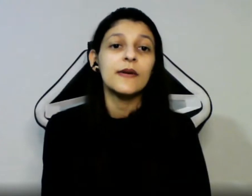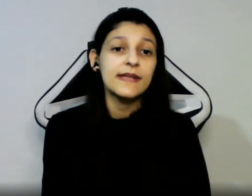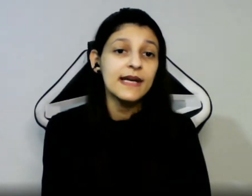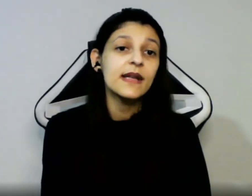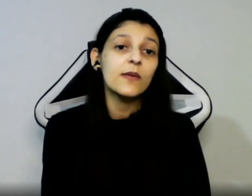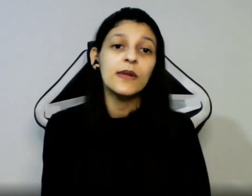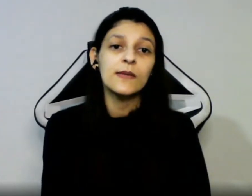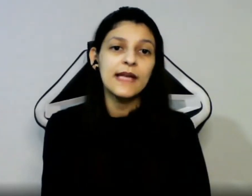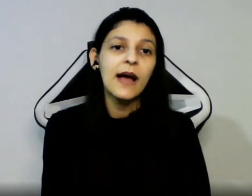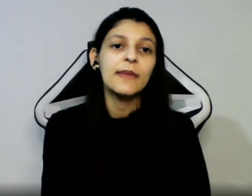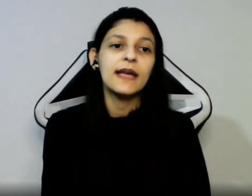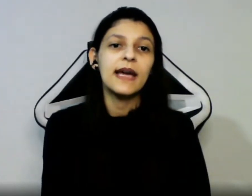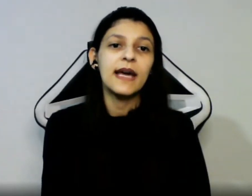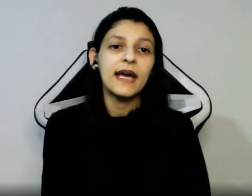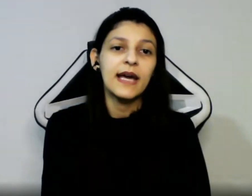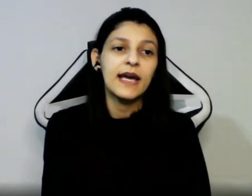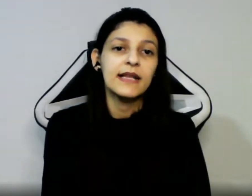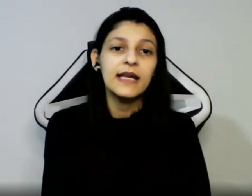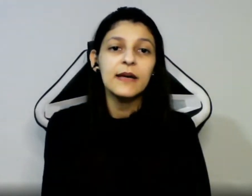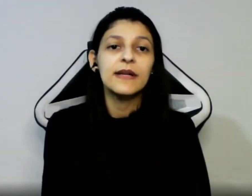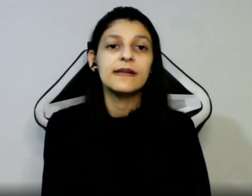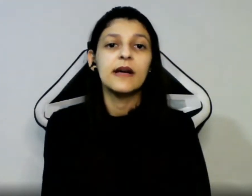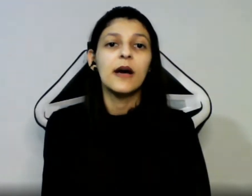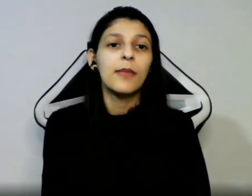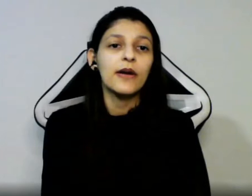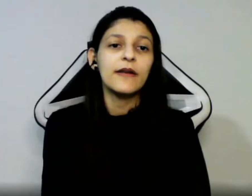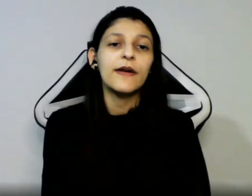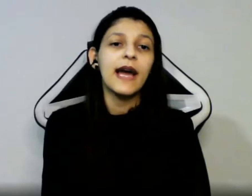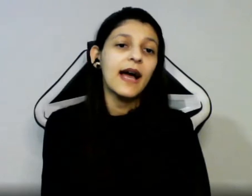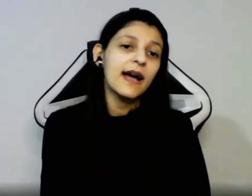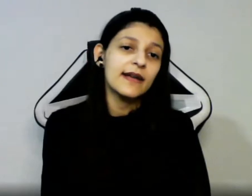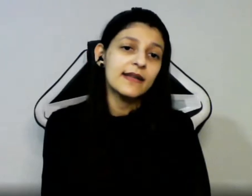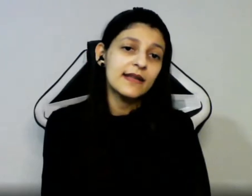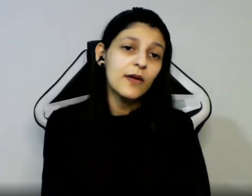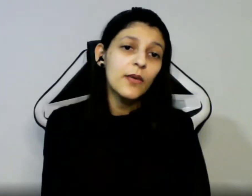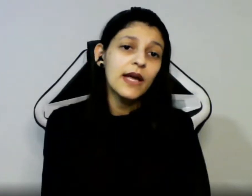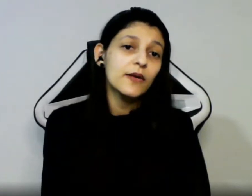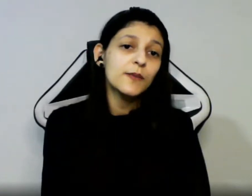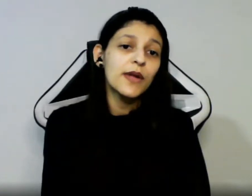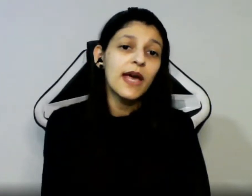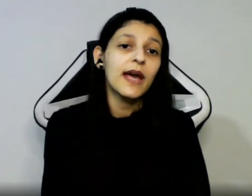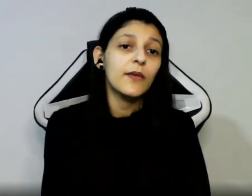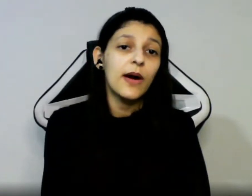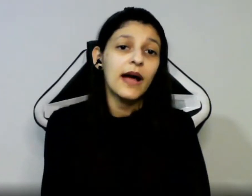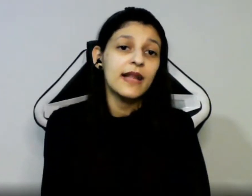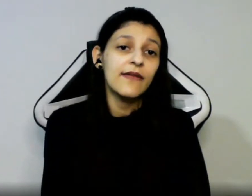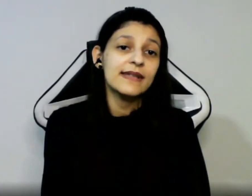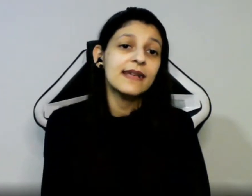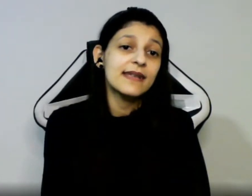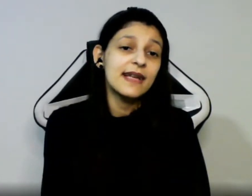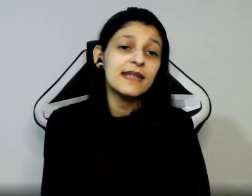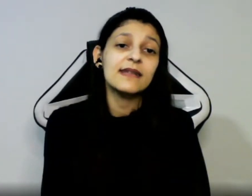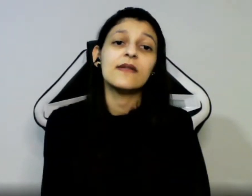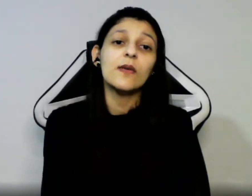Se vocês não sabem Libras, podem ficar tranquilos, porque através